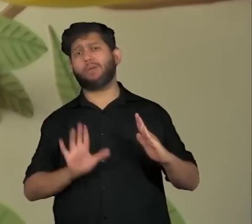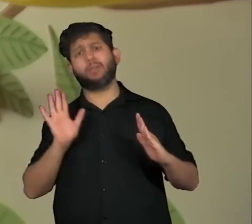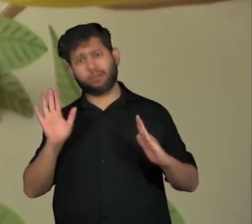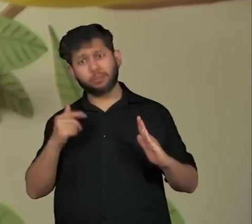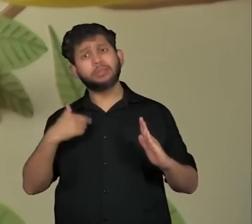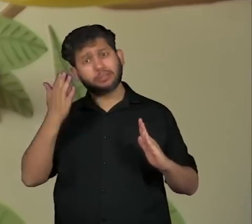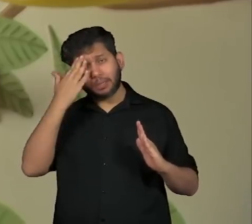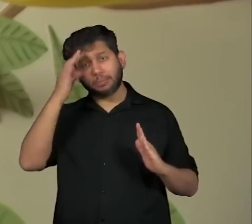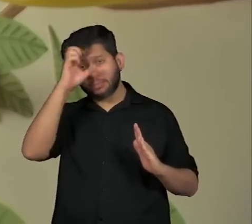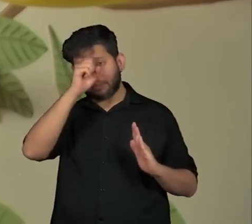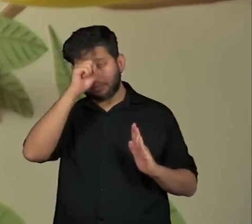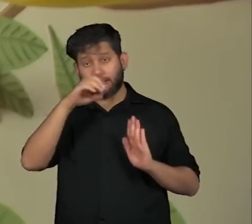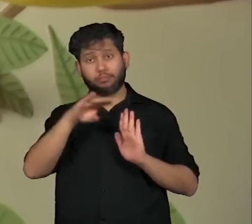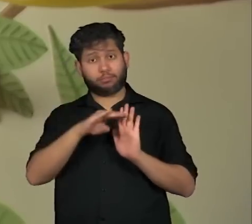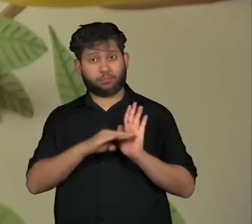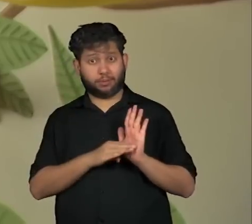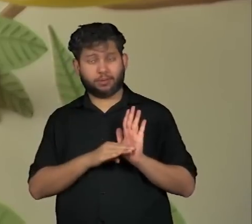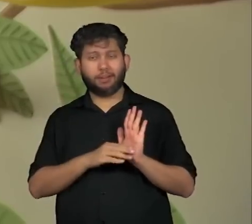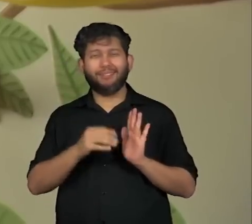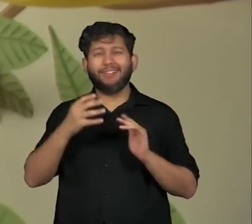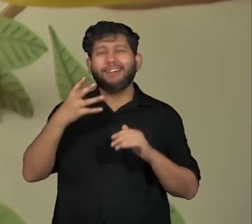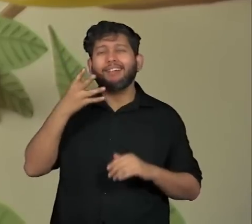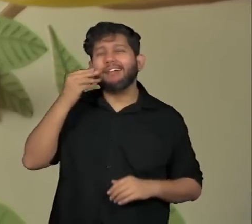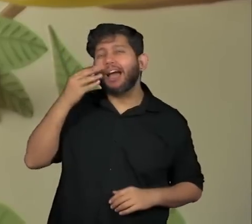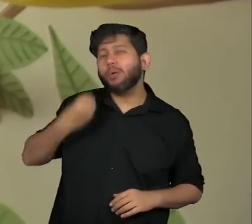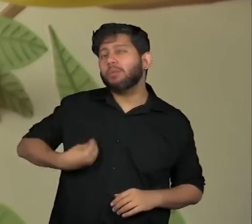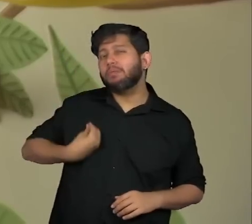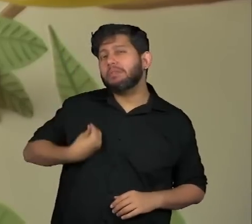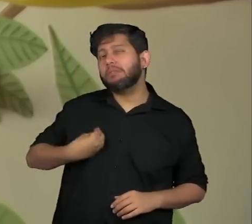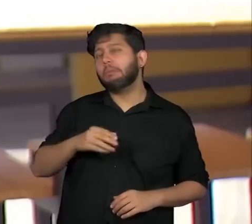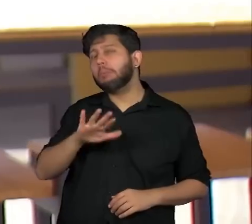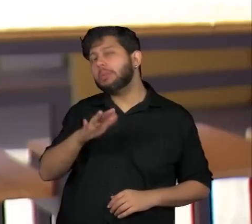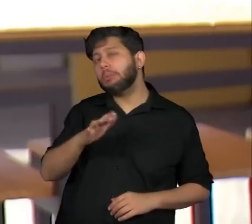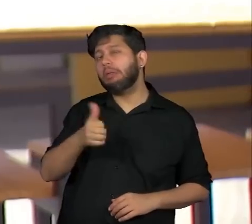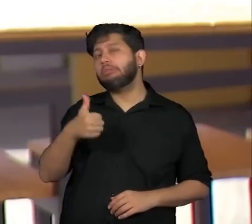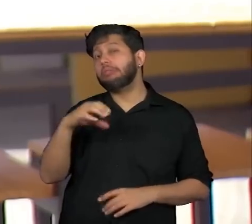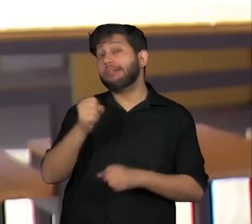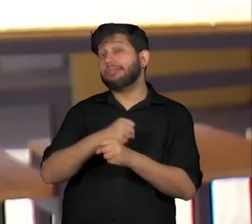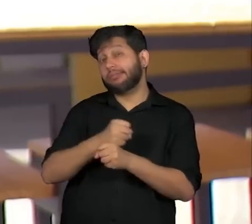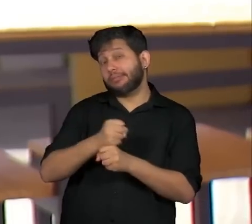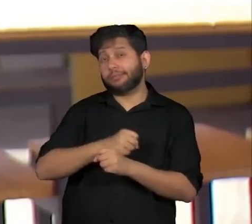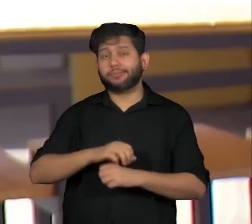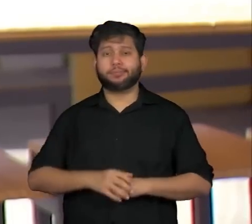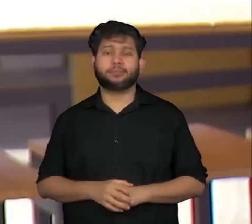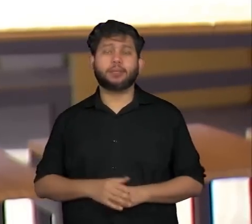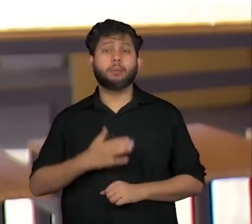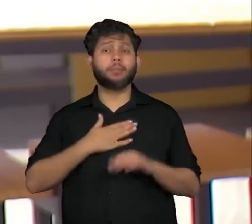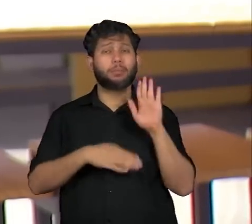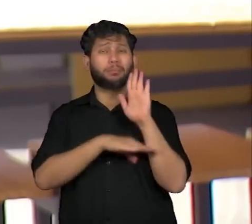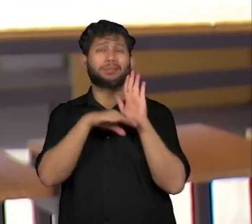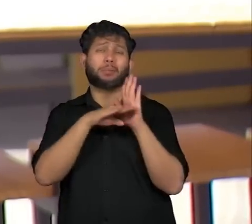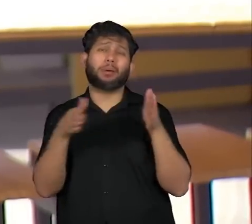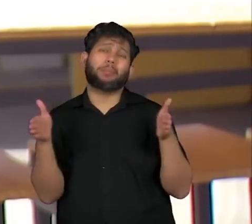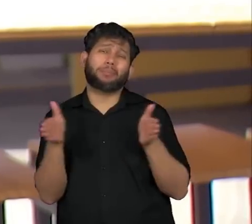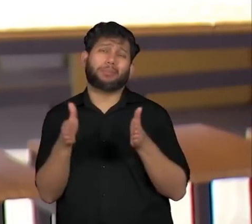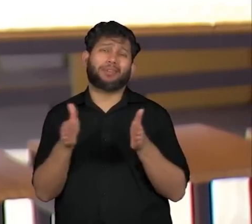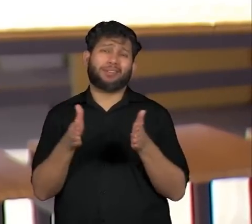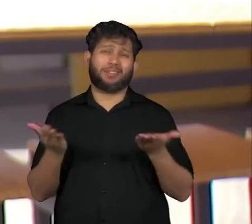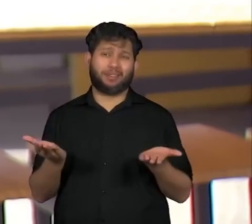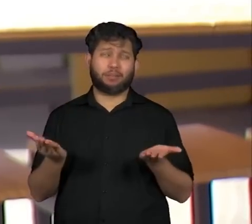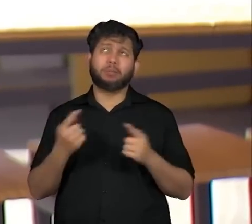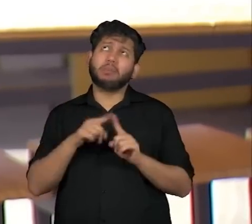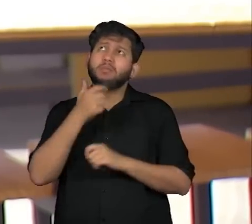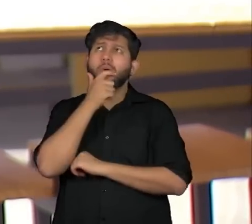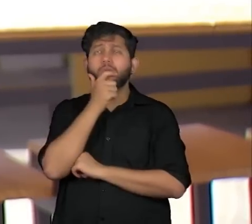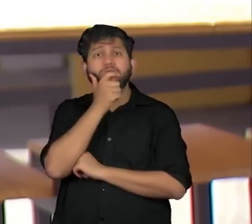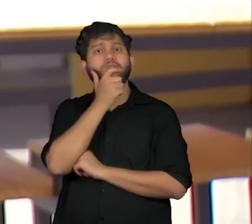viver com ele, no mínimo, colocando por baixo aí 10 anos da vida. Eu moro num estúdio, né, um apartamento pequeno, mas eu super